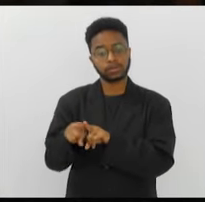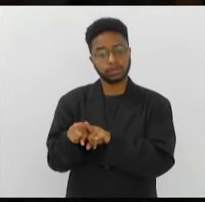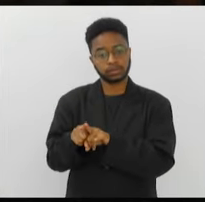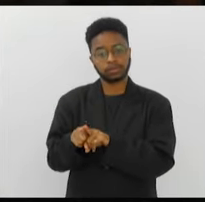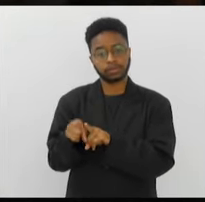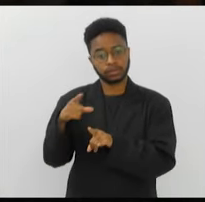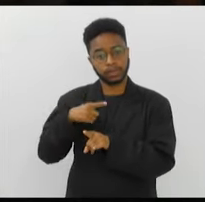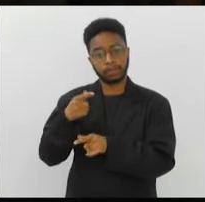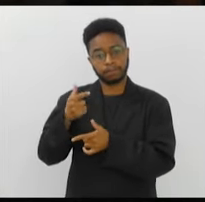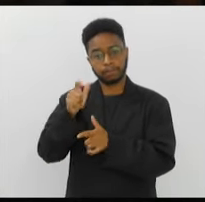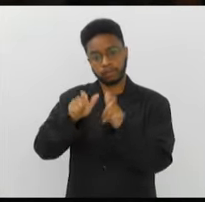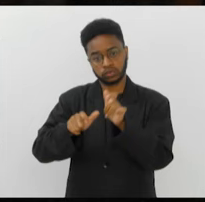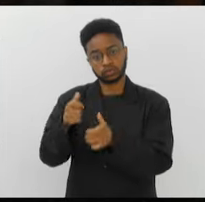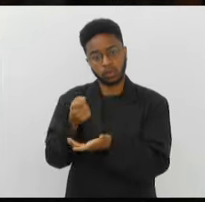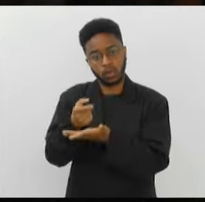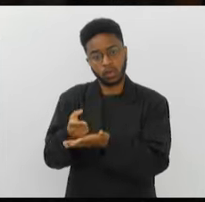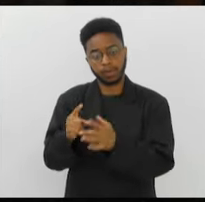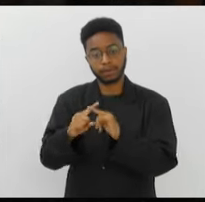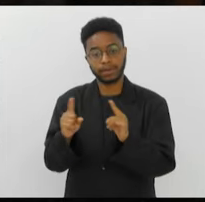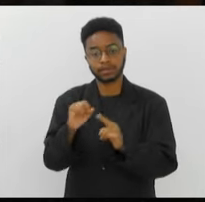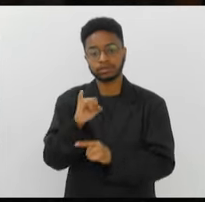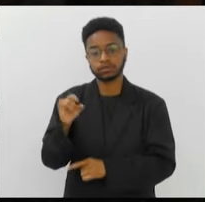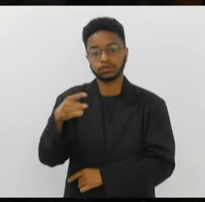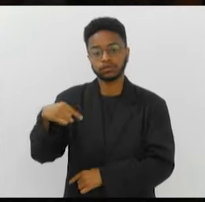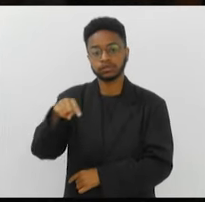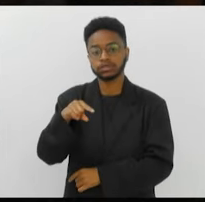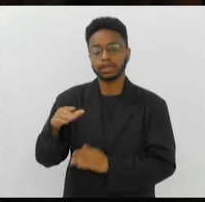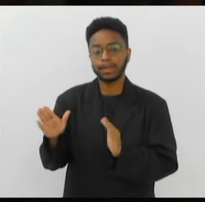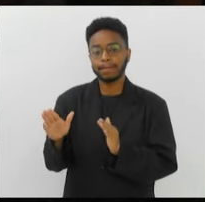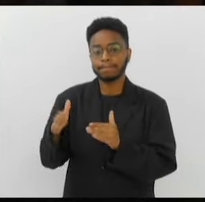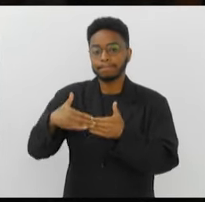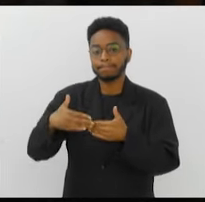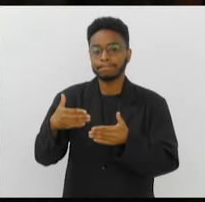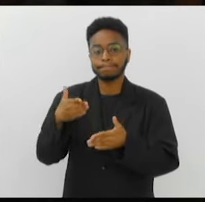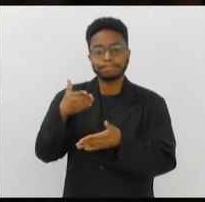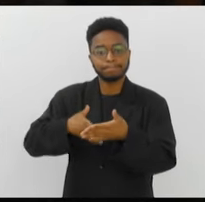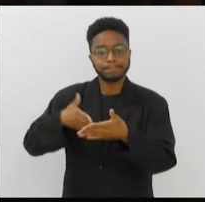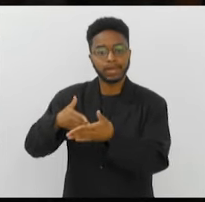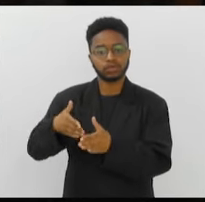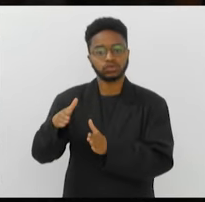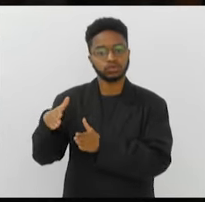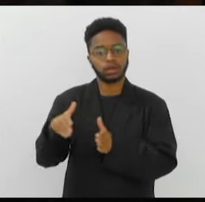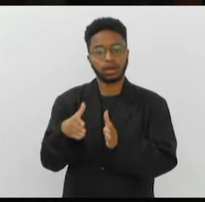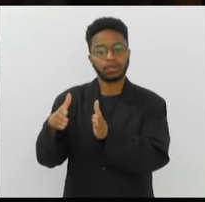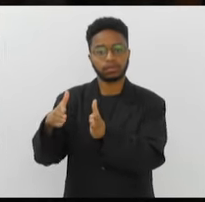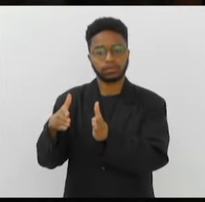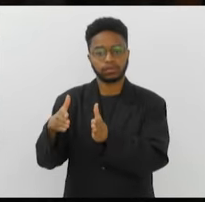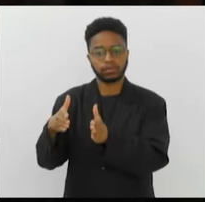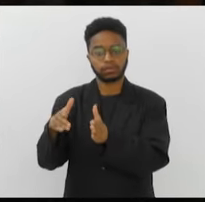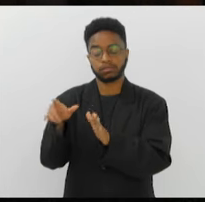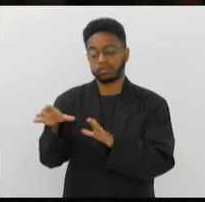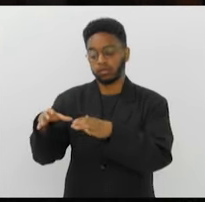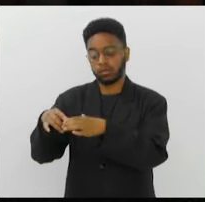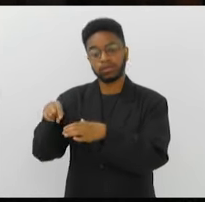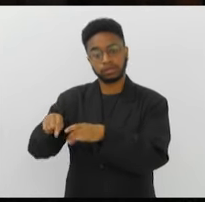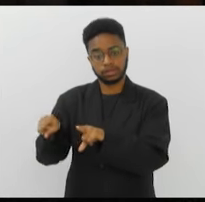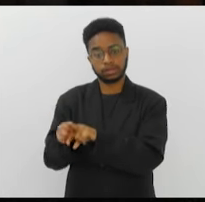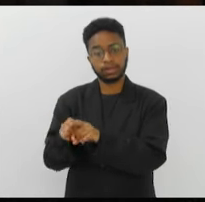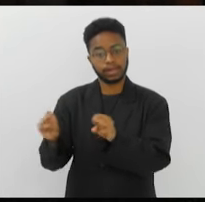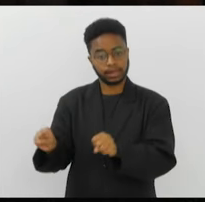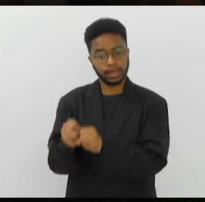consumidor. Mas se você bloquear os caminhos, a firma também